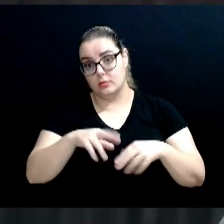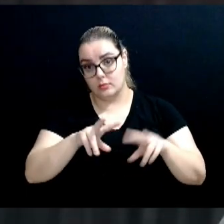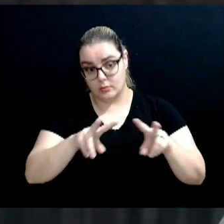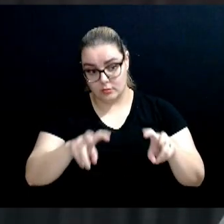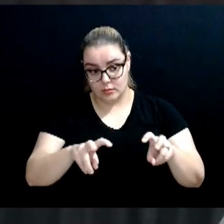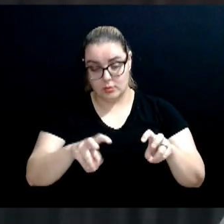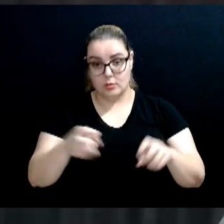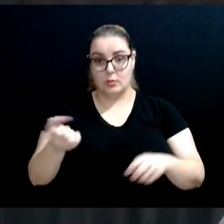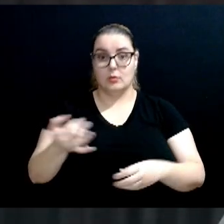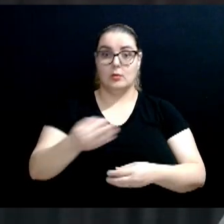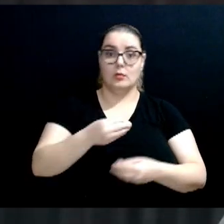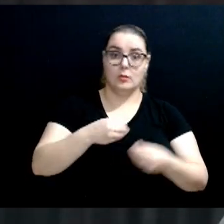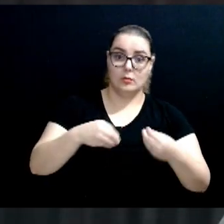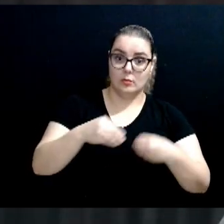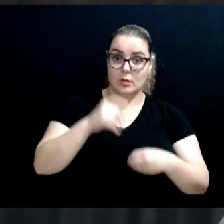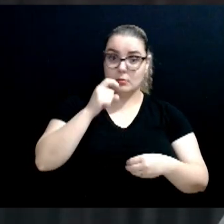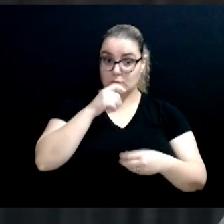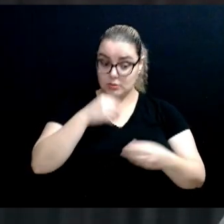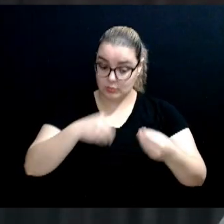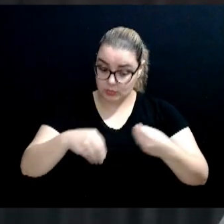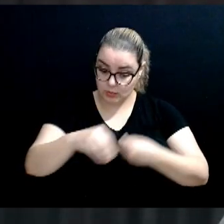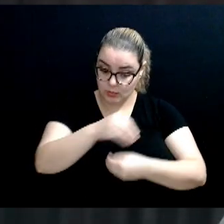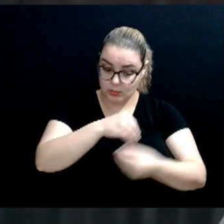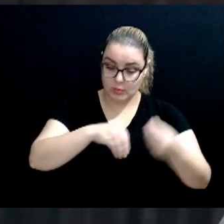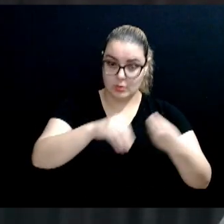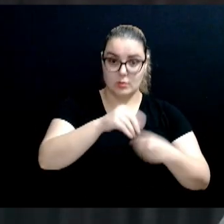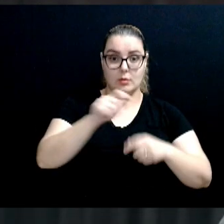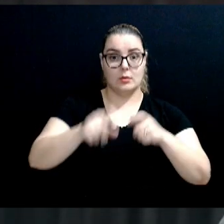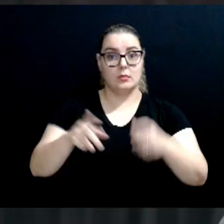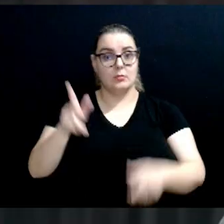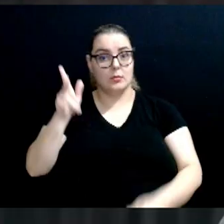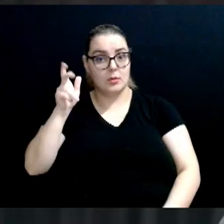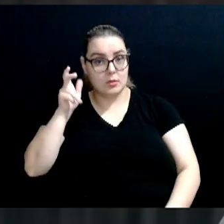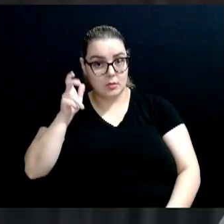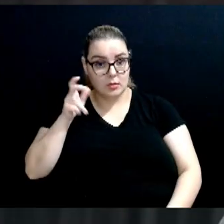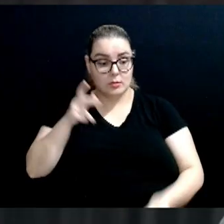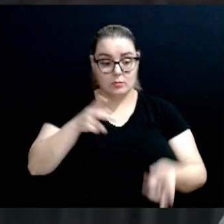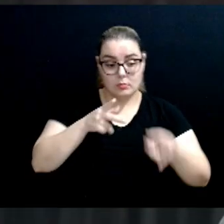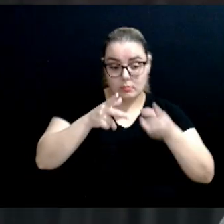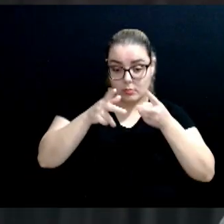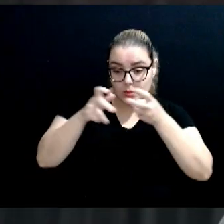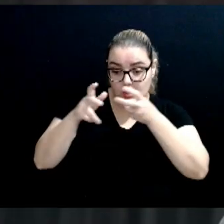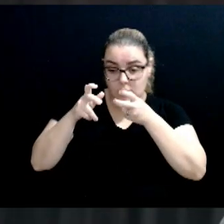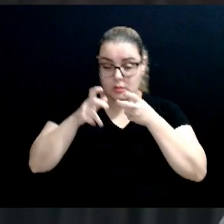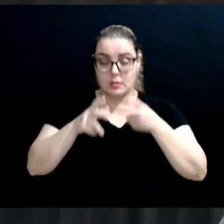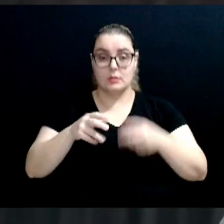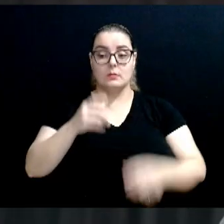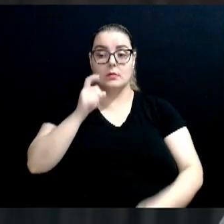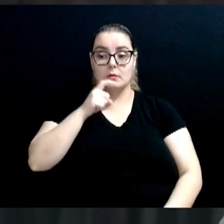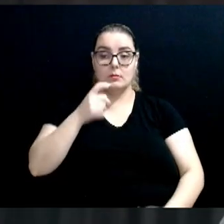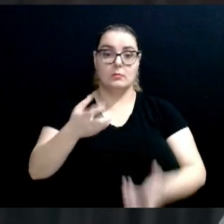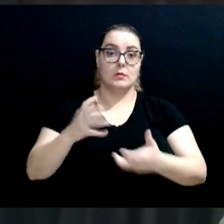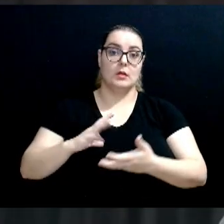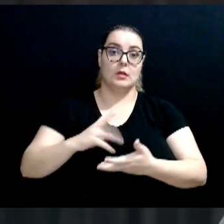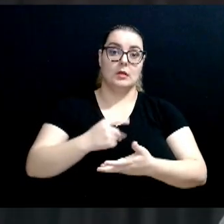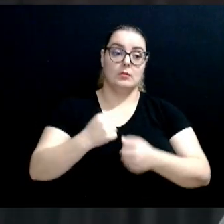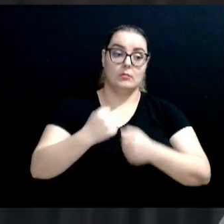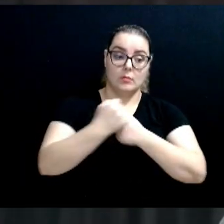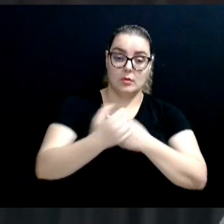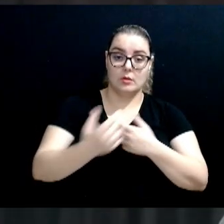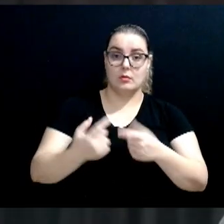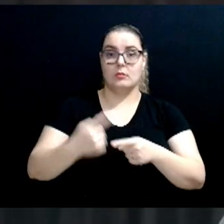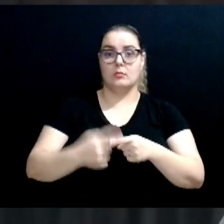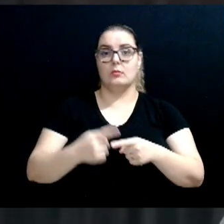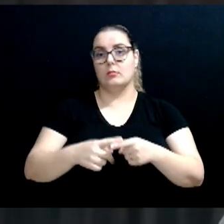ela envolve, e quem escuta essa mentira quer o quê? Salvar, proteger, porque ela contou